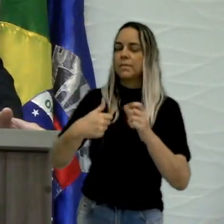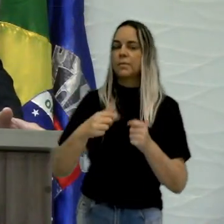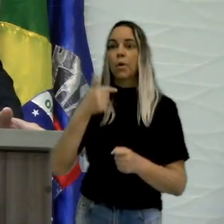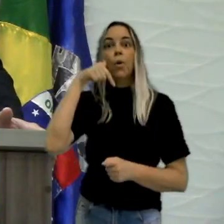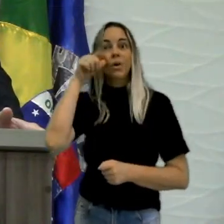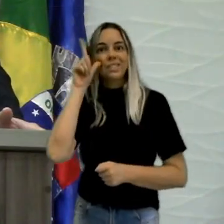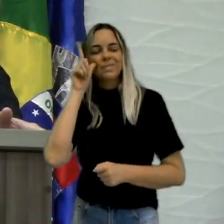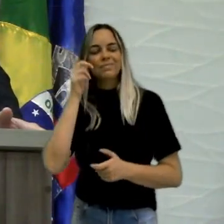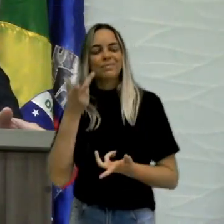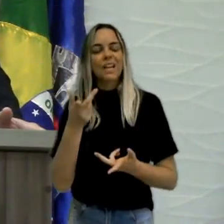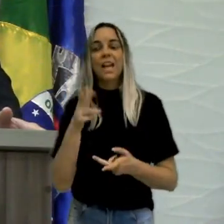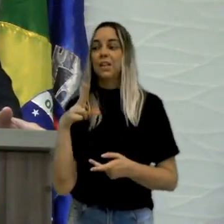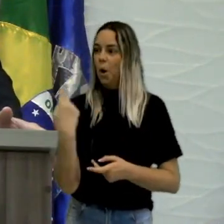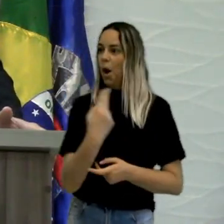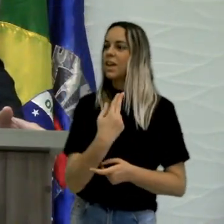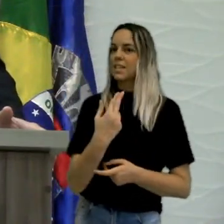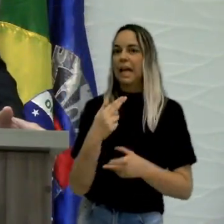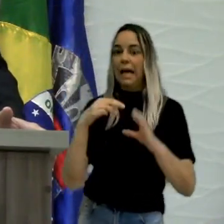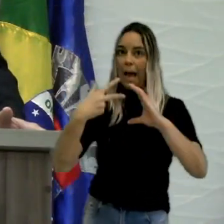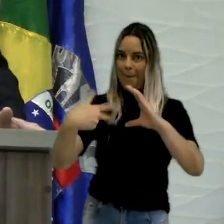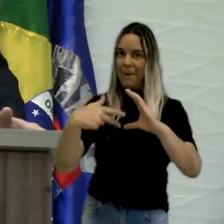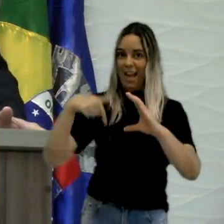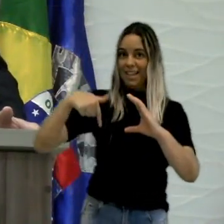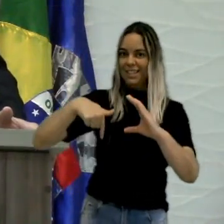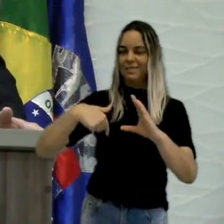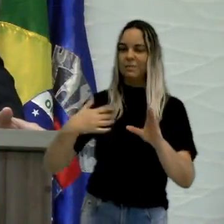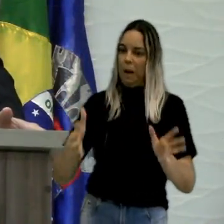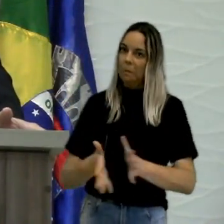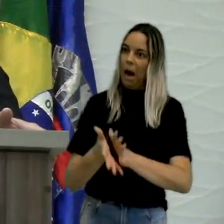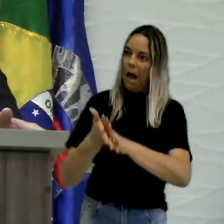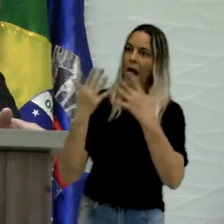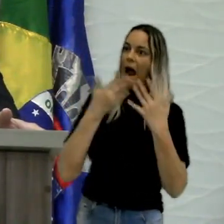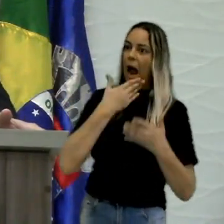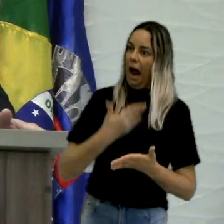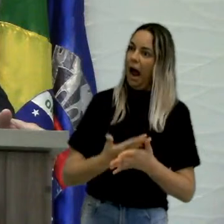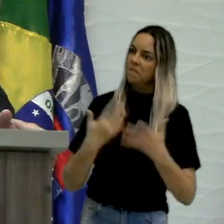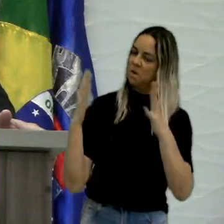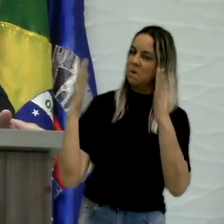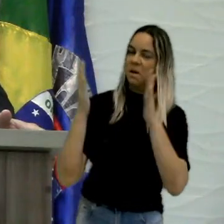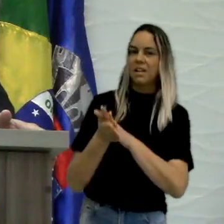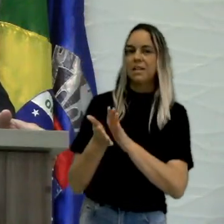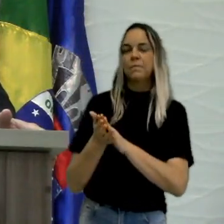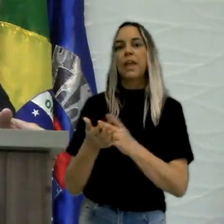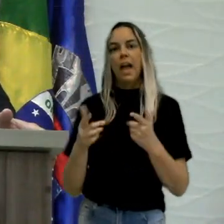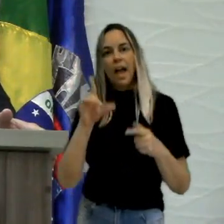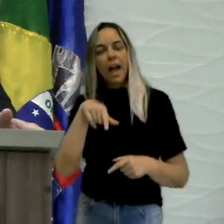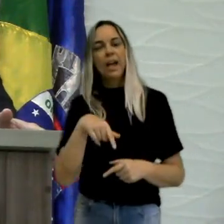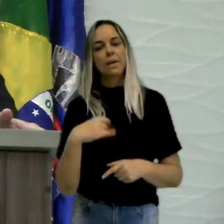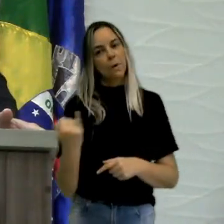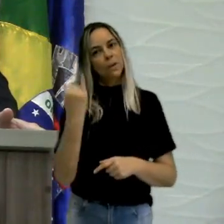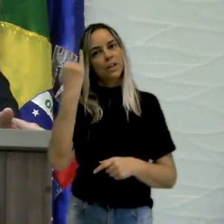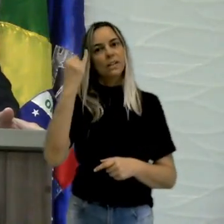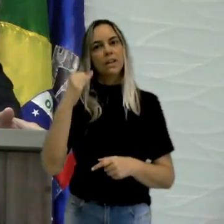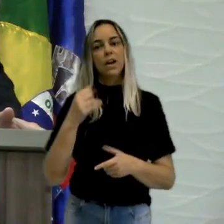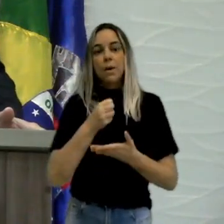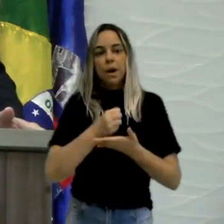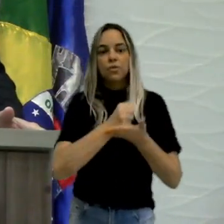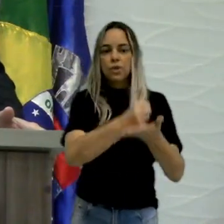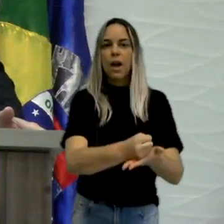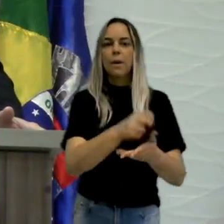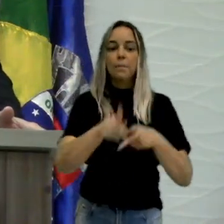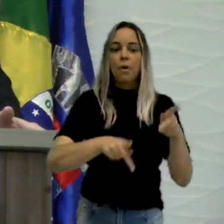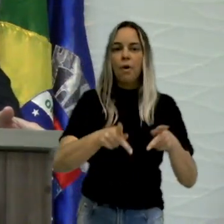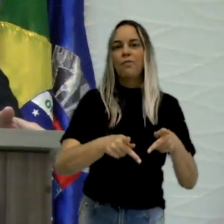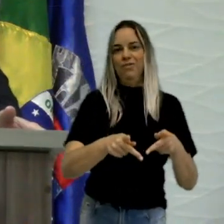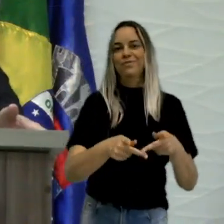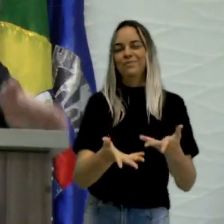pelo trabalho que conseguimos aqui realizar, e tudo isso é fruto daquilo que a gente precisa fazer para o bem da nossa população. Então agradeço a